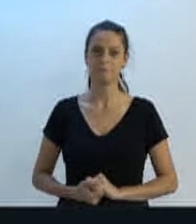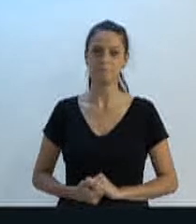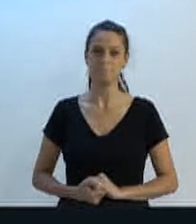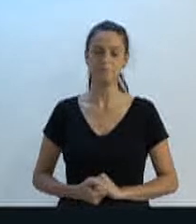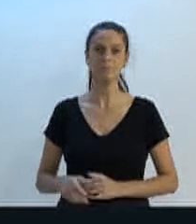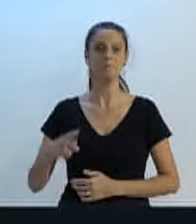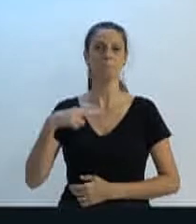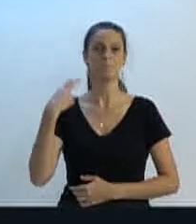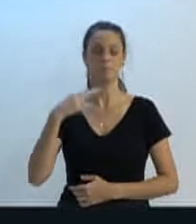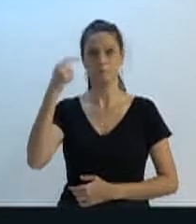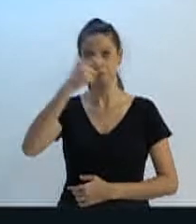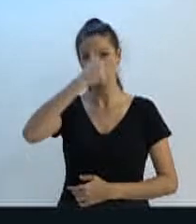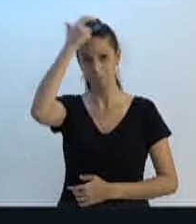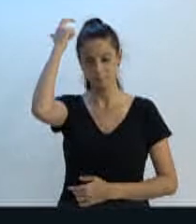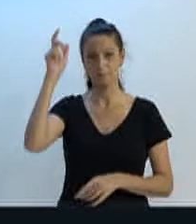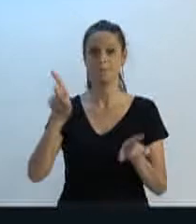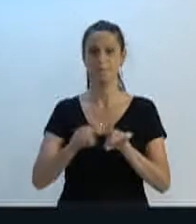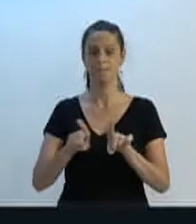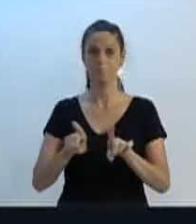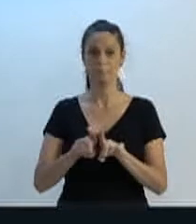Vereador Adriano, vereador